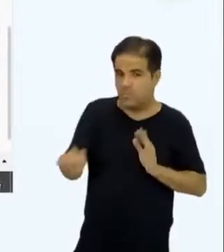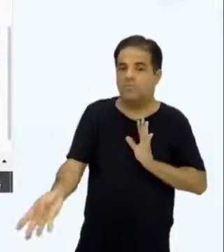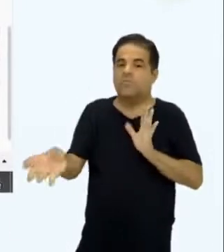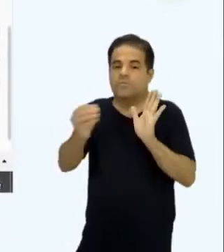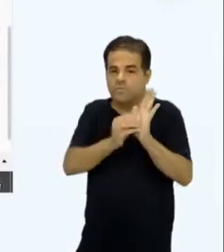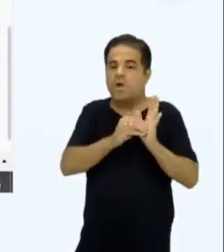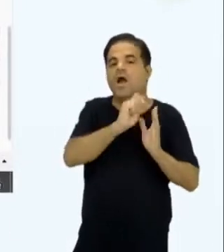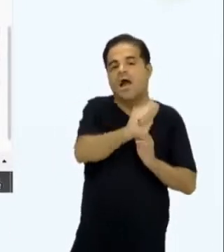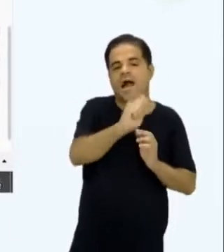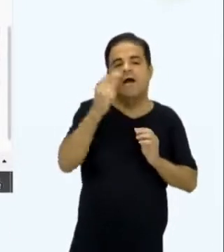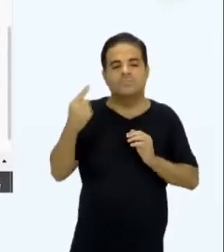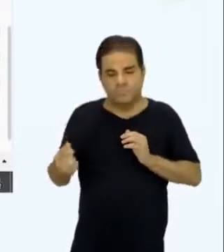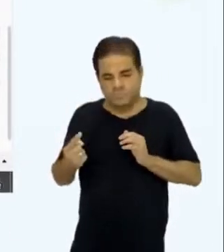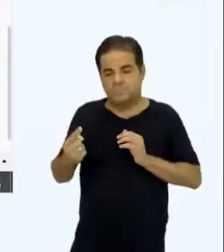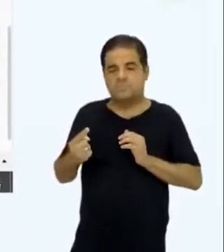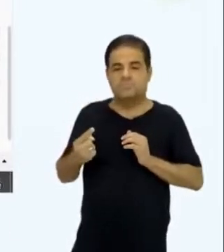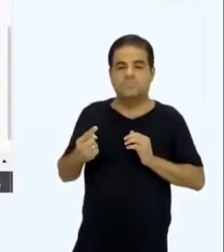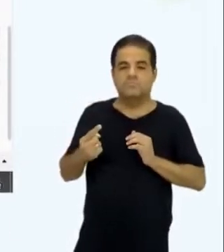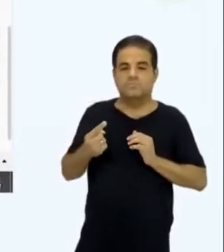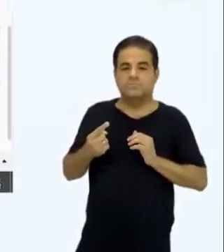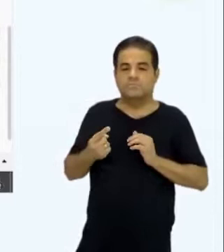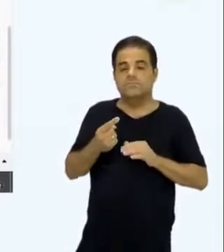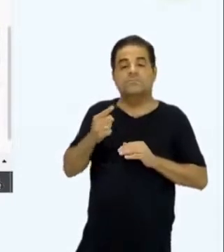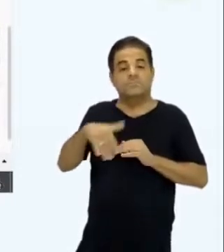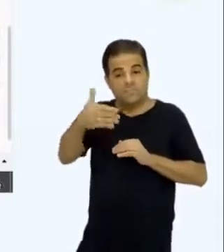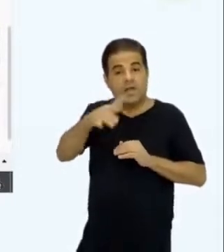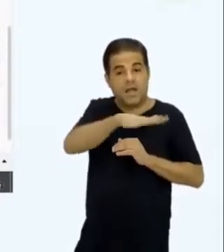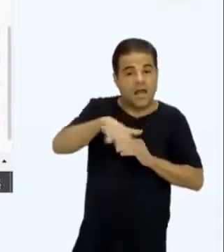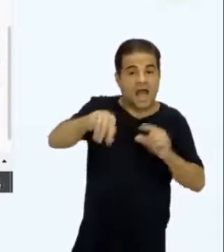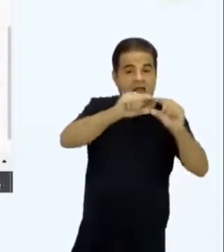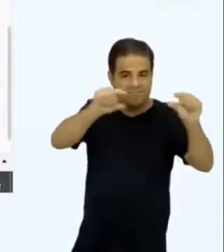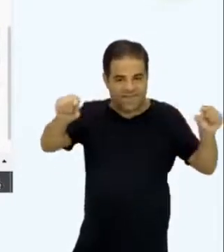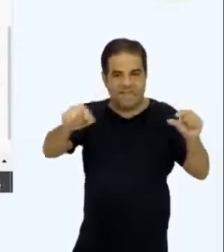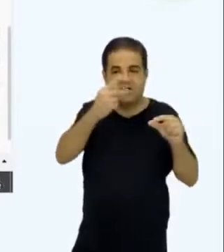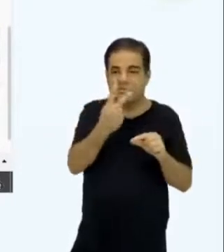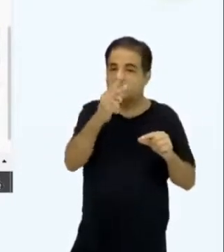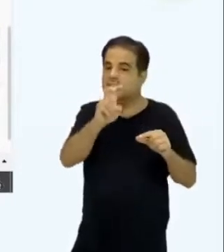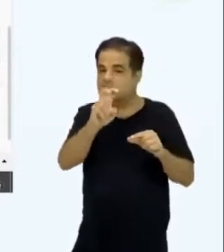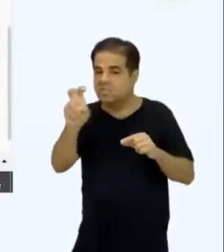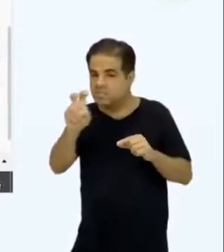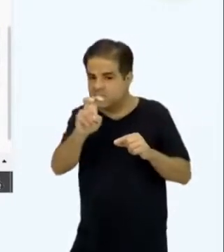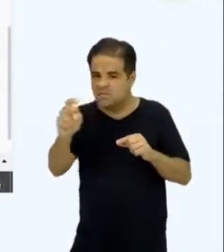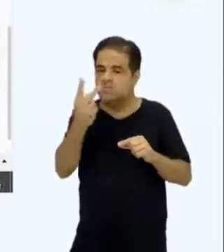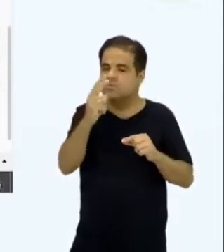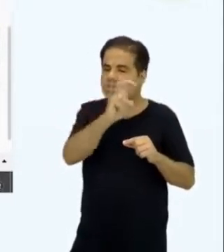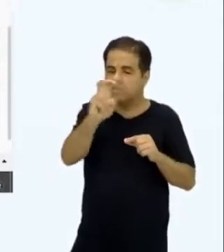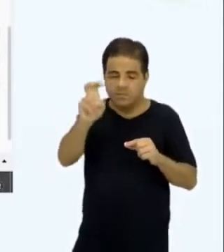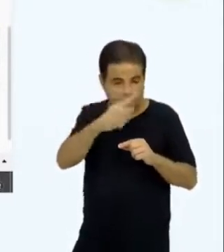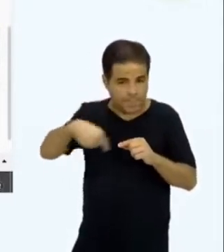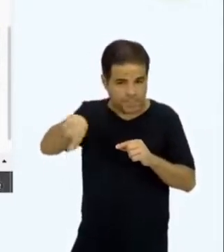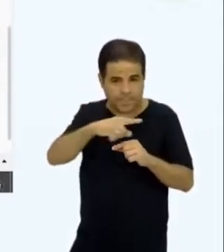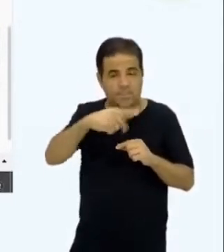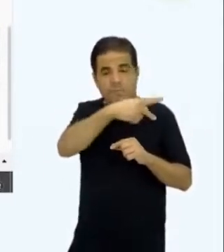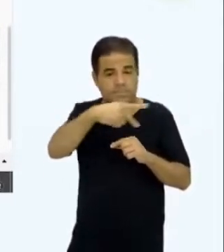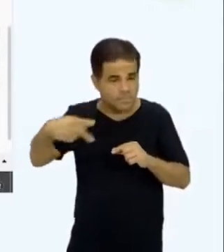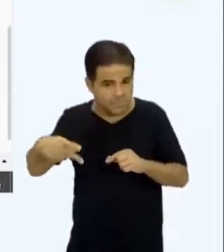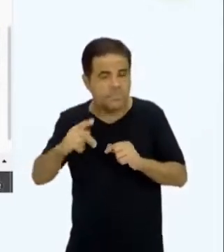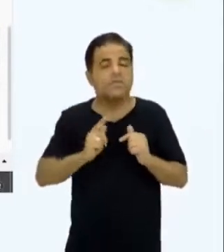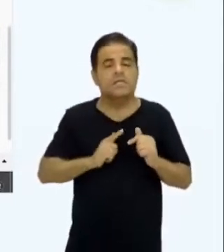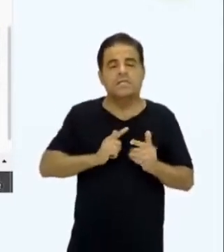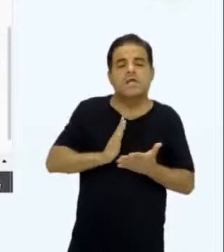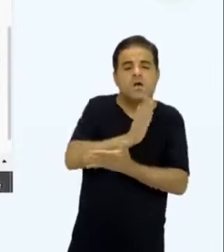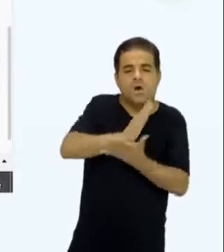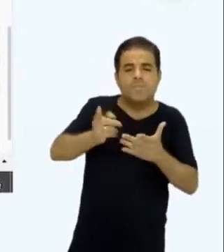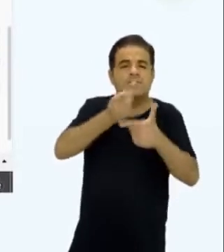aqui A1, né? E a faixa de 255, porque o nosso potenciômetro ele tem